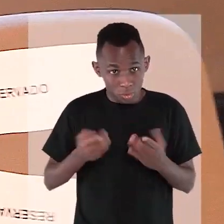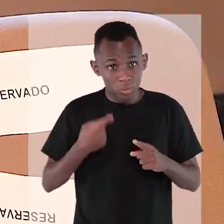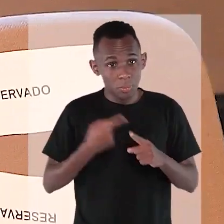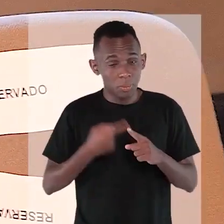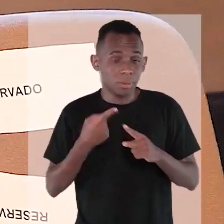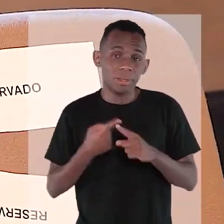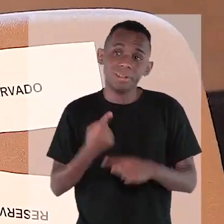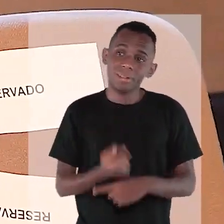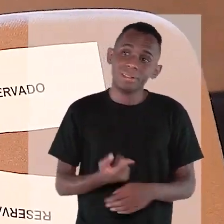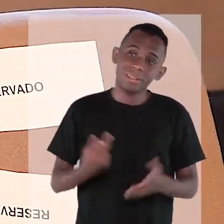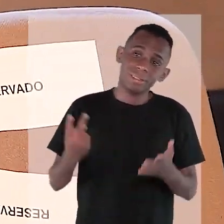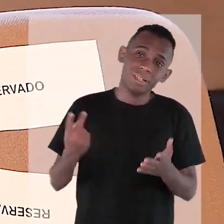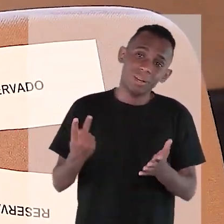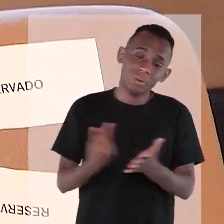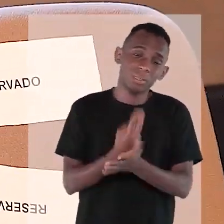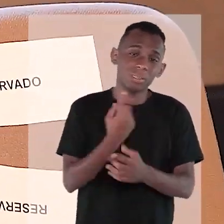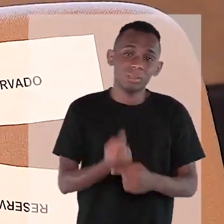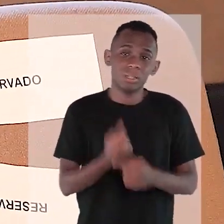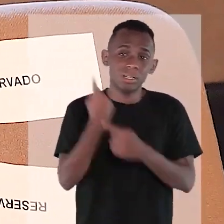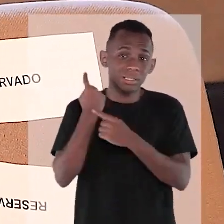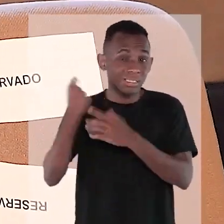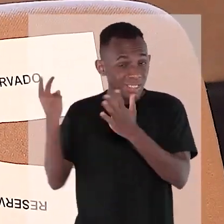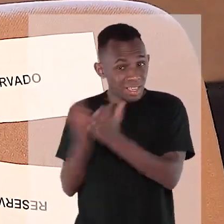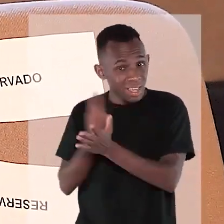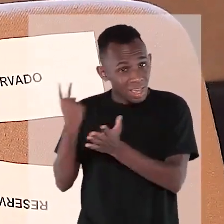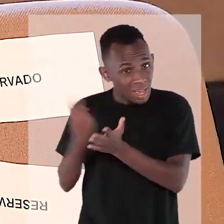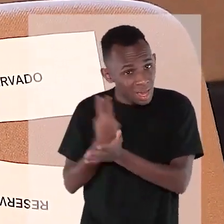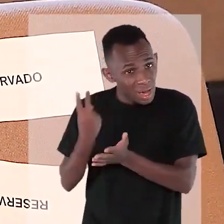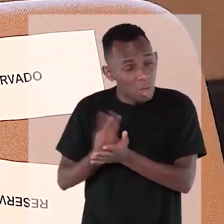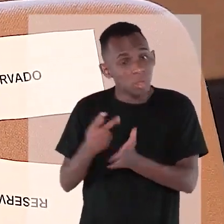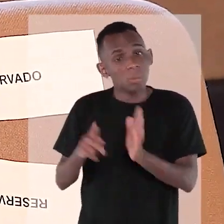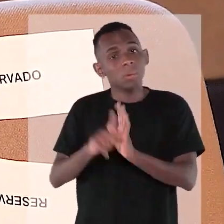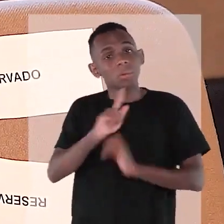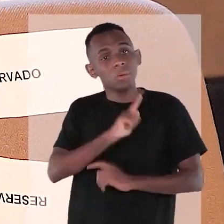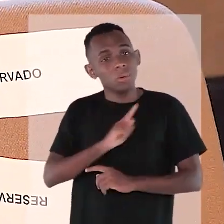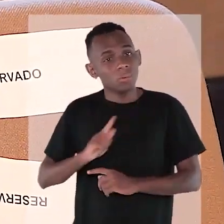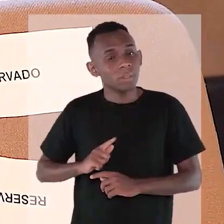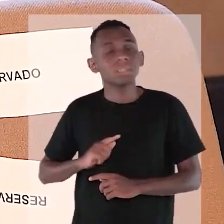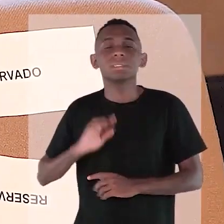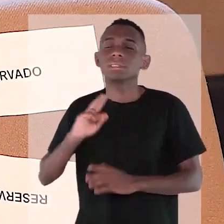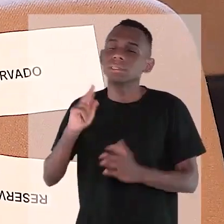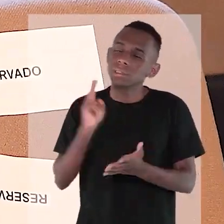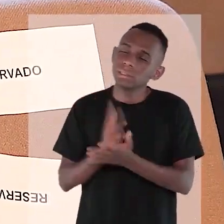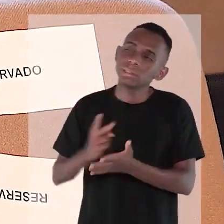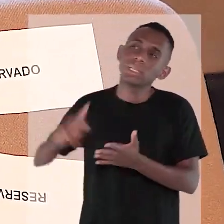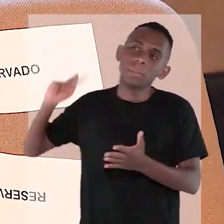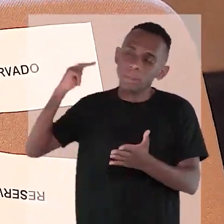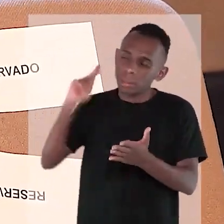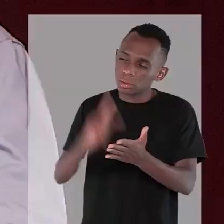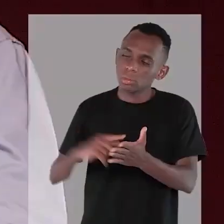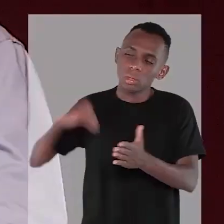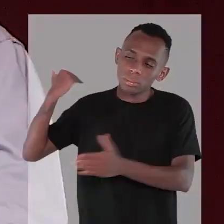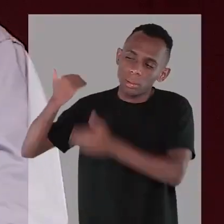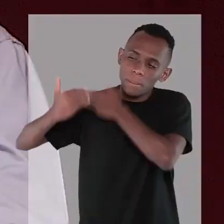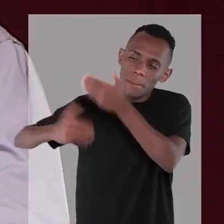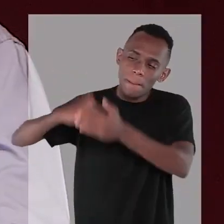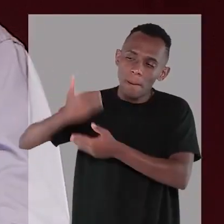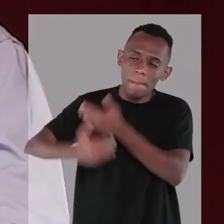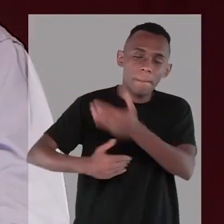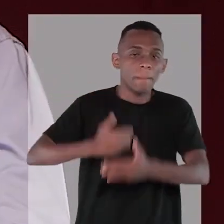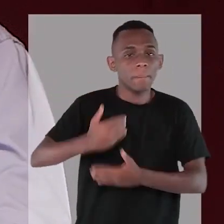erro de consequência de governos anteriores, assim como está sendo a história, sem consequência. Né? É